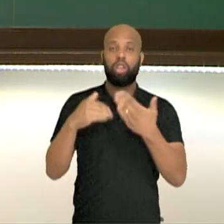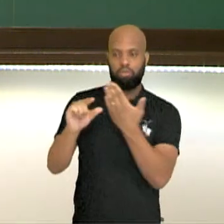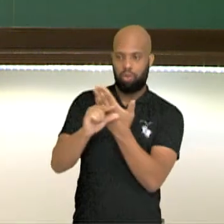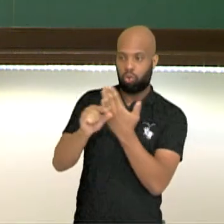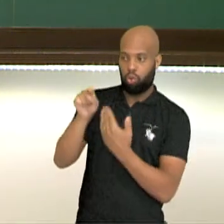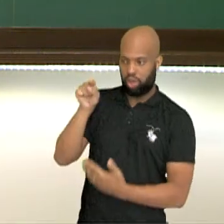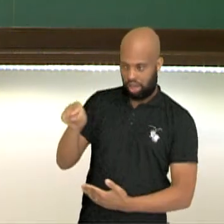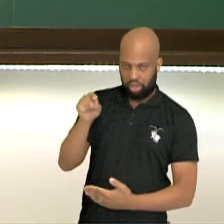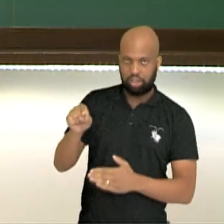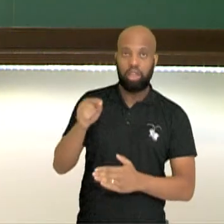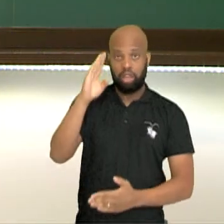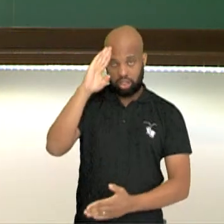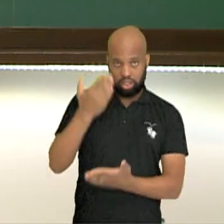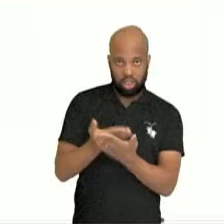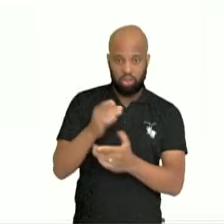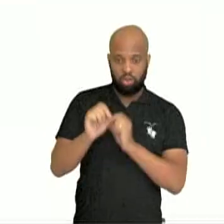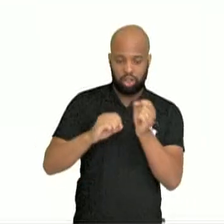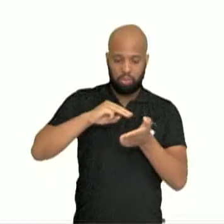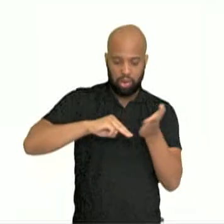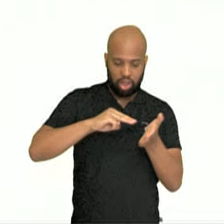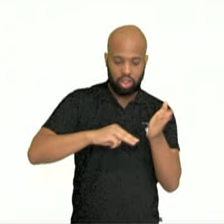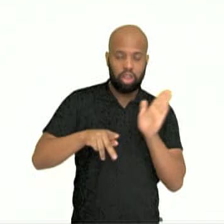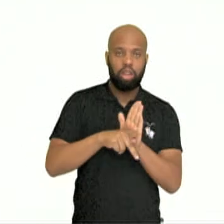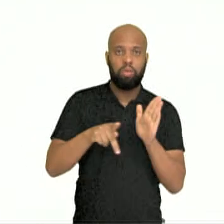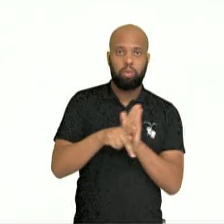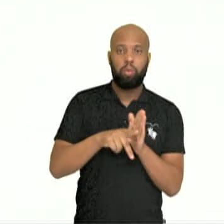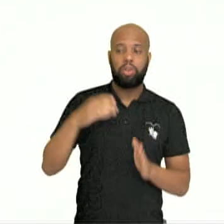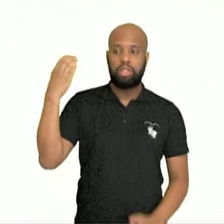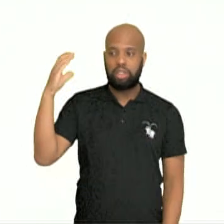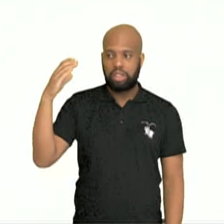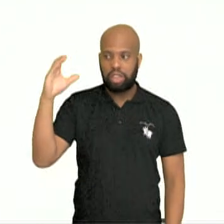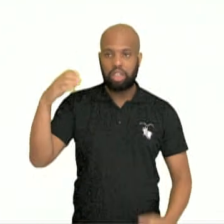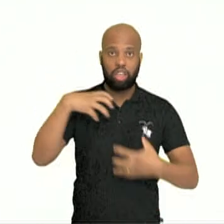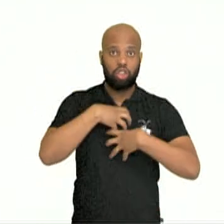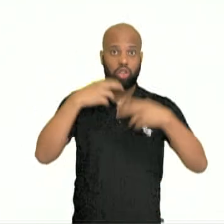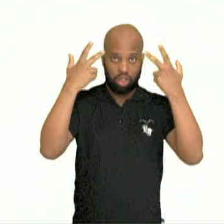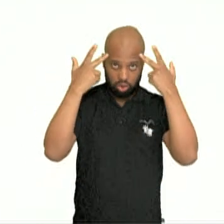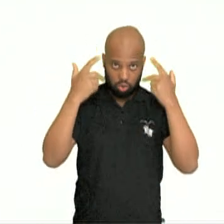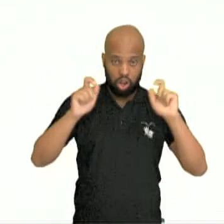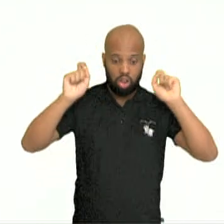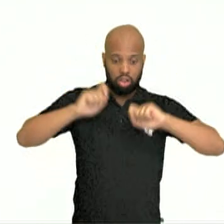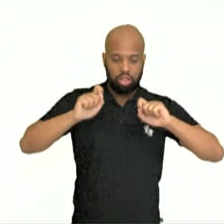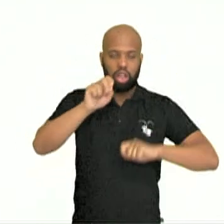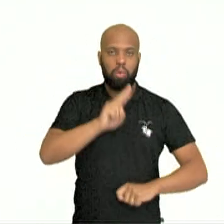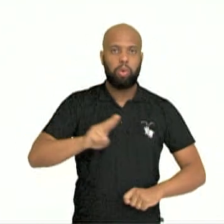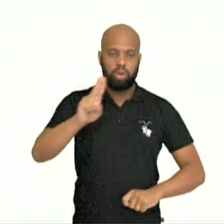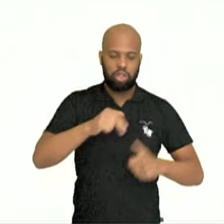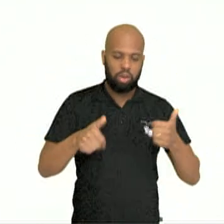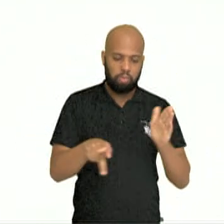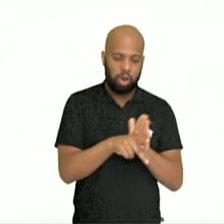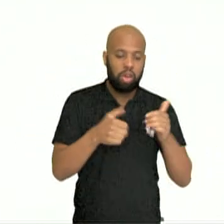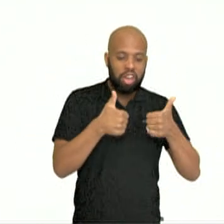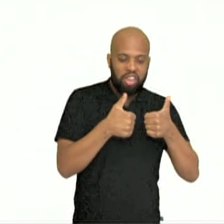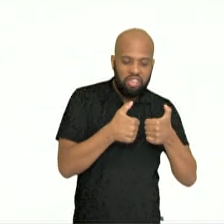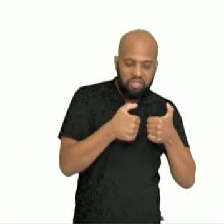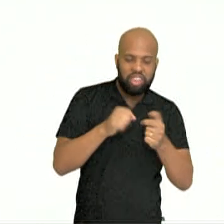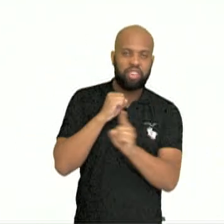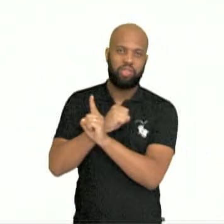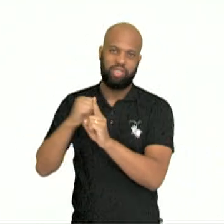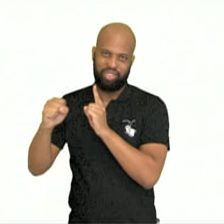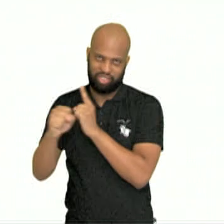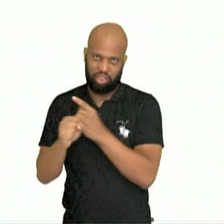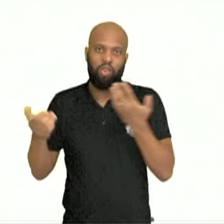Comte acreditava que os métodos das ciências naturais poderiam ser utilizados na física social. Essa física social, como eu